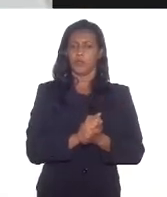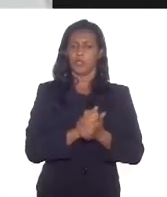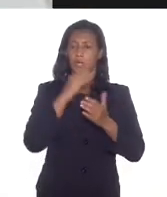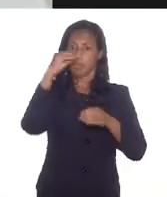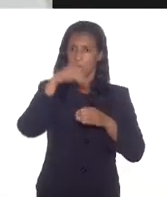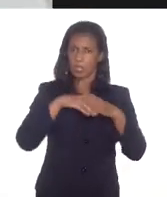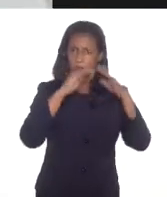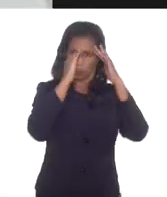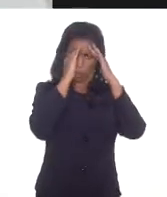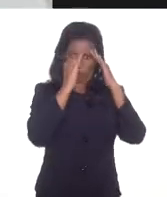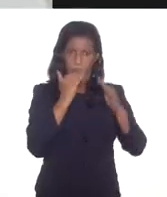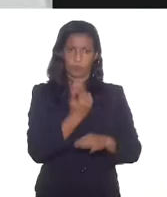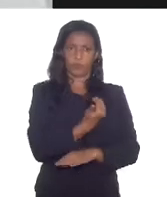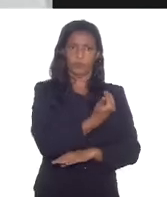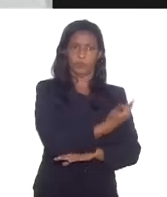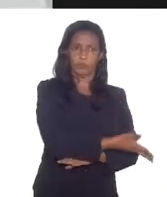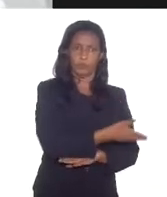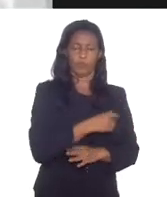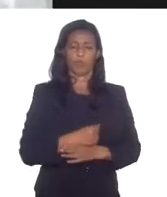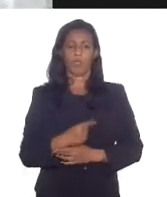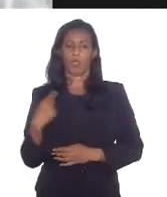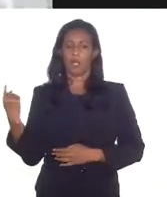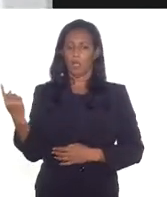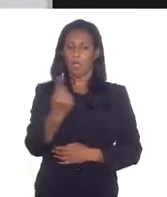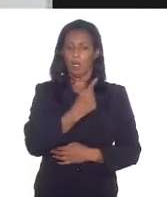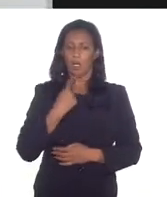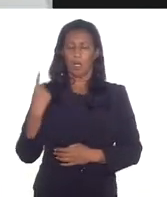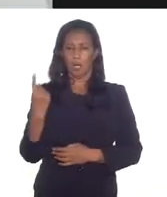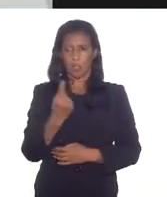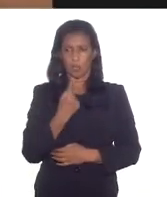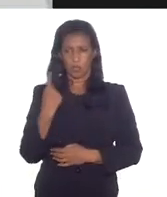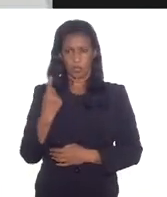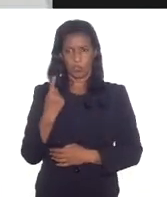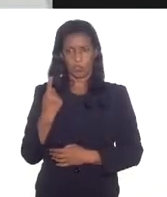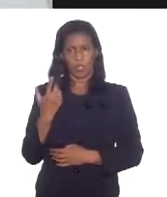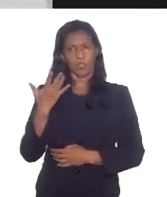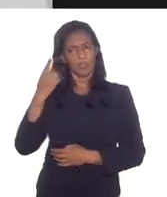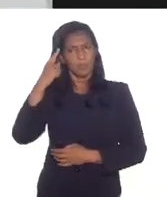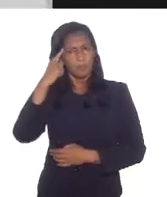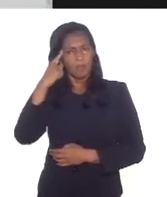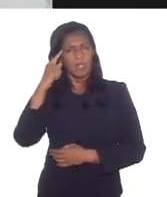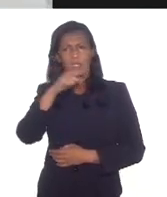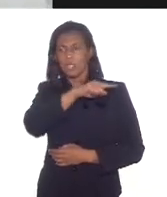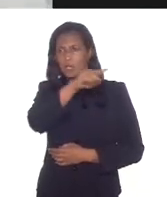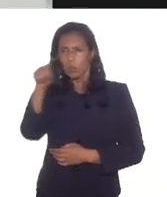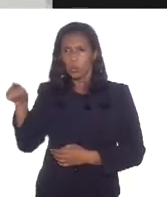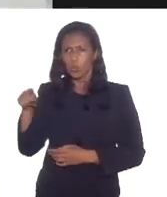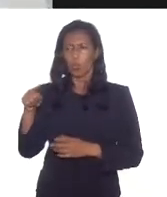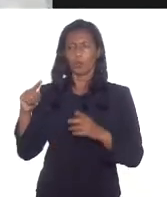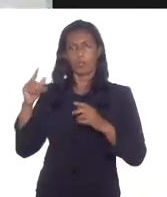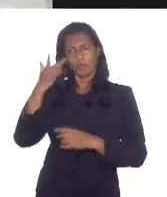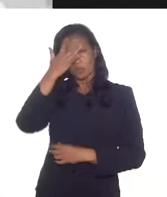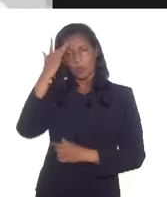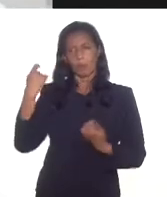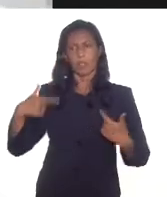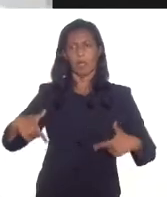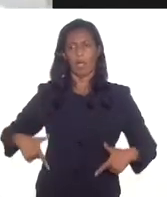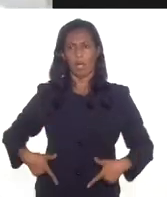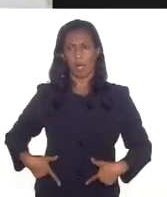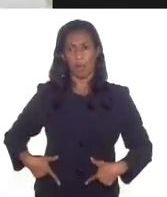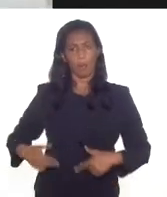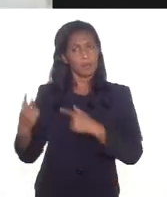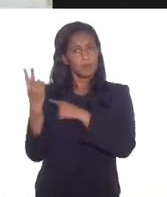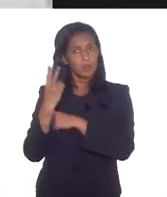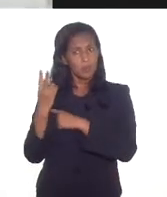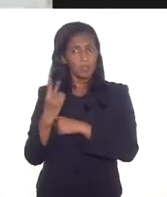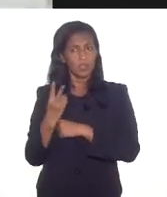respeito ao próximo, a gente defende bastante que as pessoas se armem, justamente para garantir que